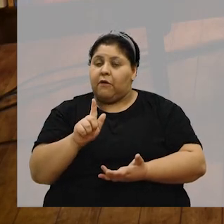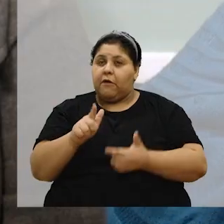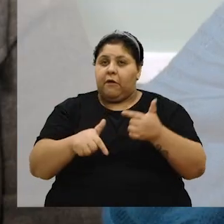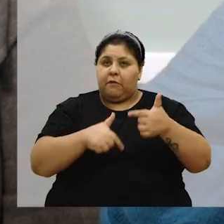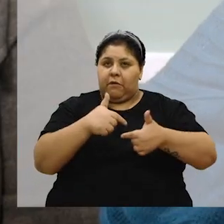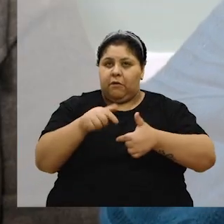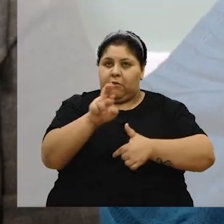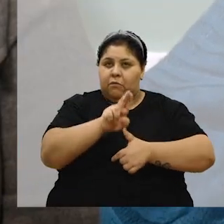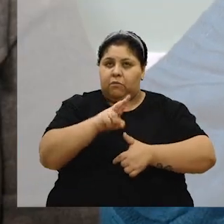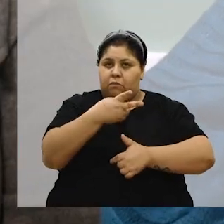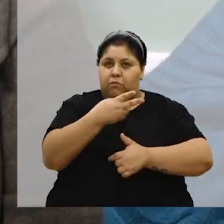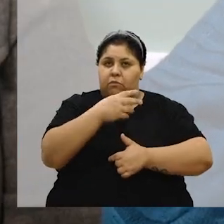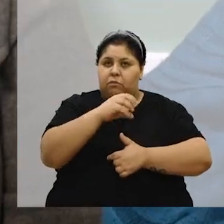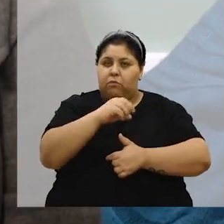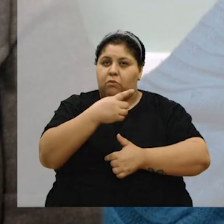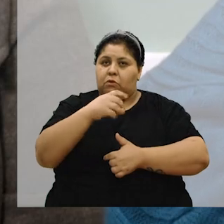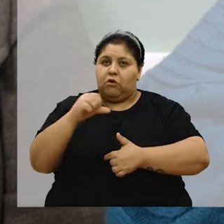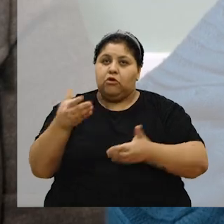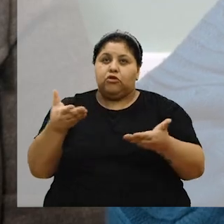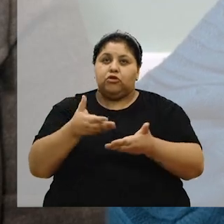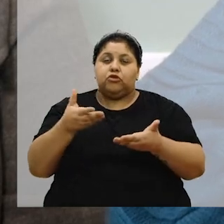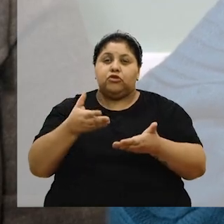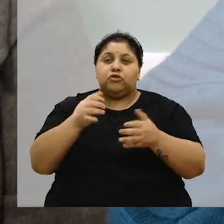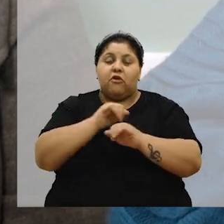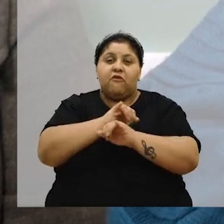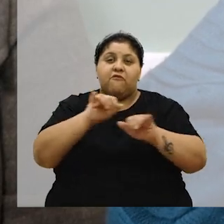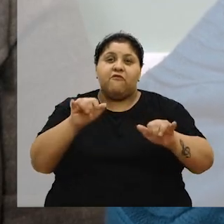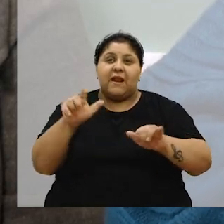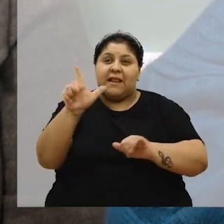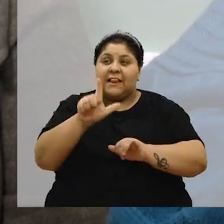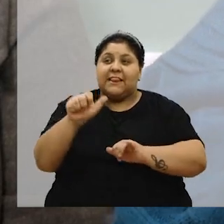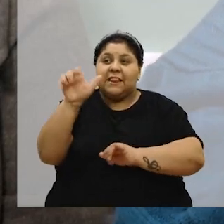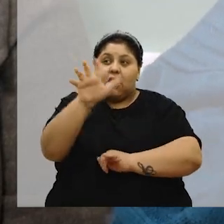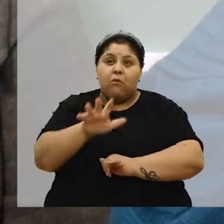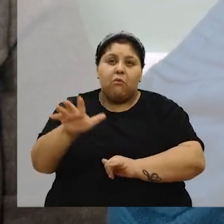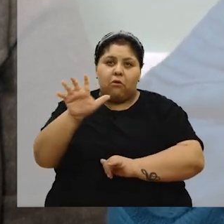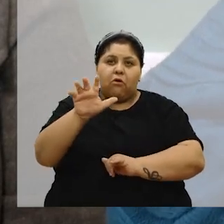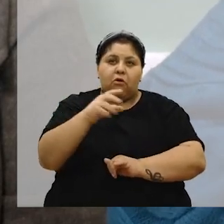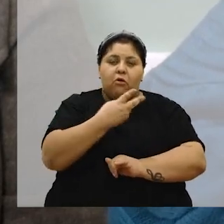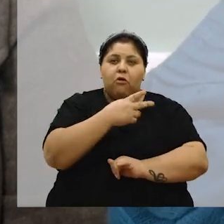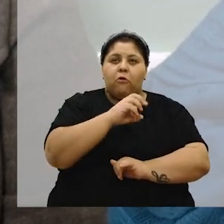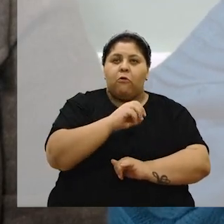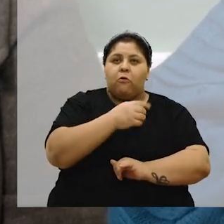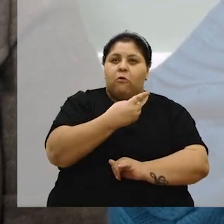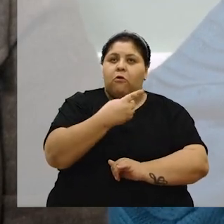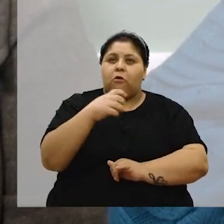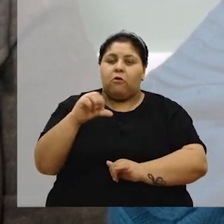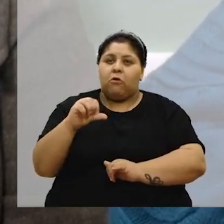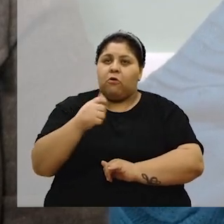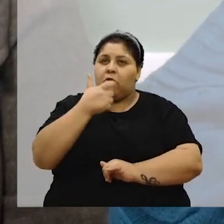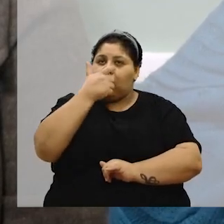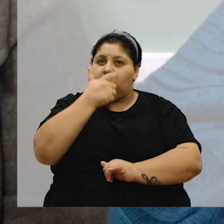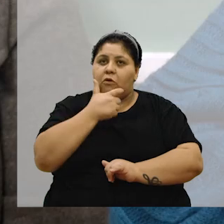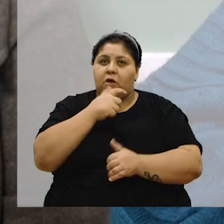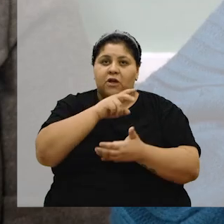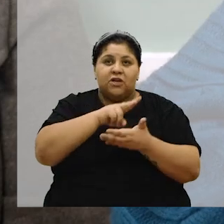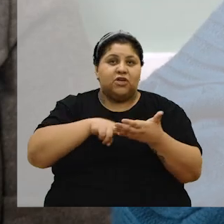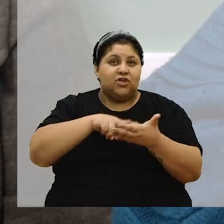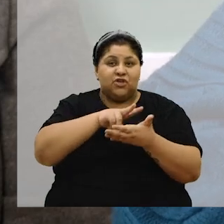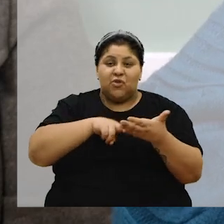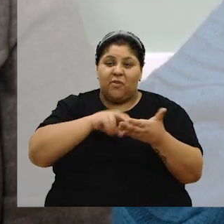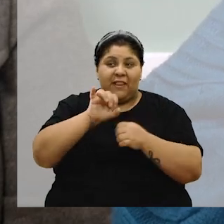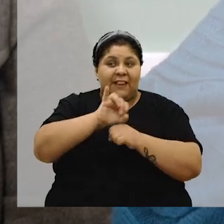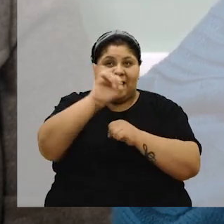desde 2019 com ele, e eu só resenho literatura nacional. E por conta disso, desde 2019, eu acho que eu não li nenhum